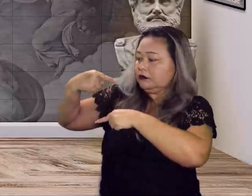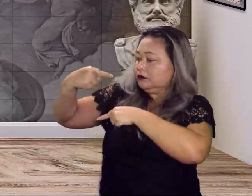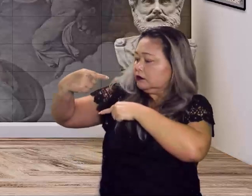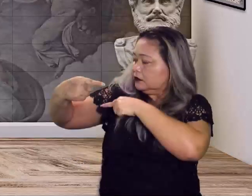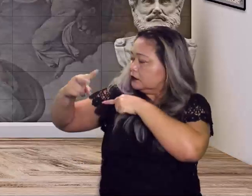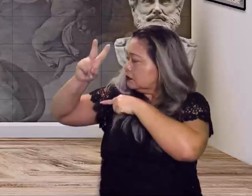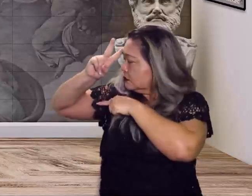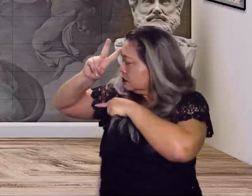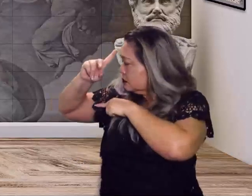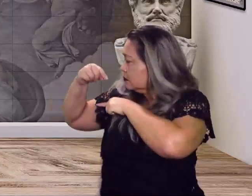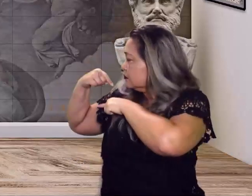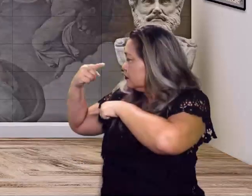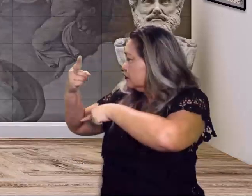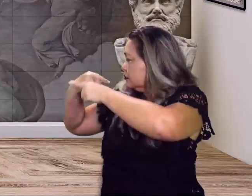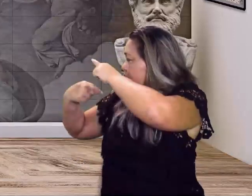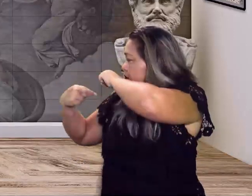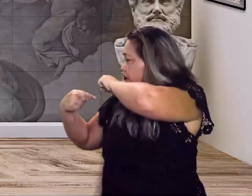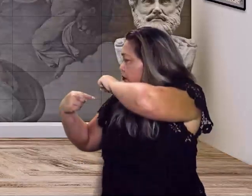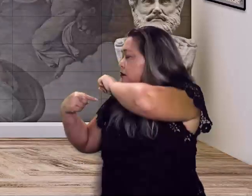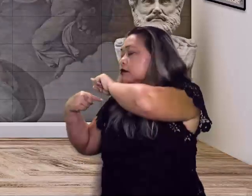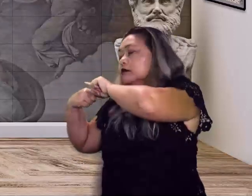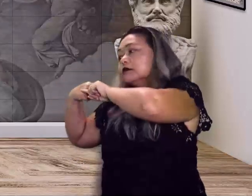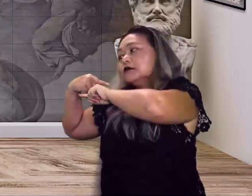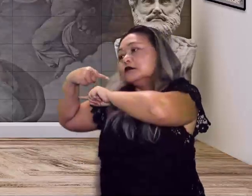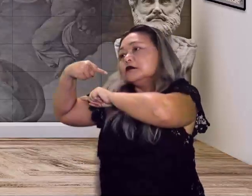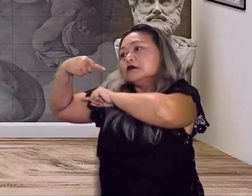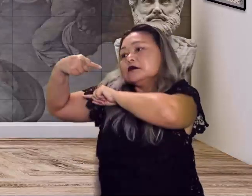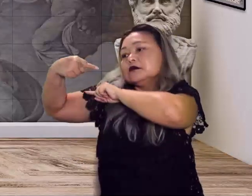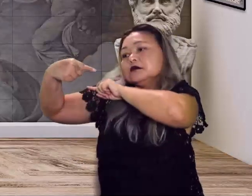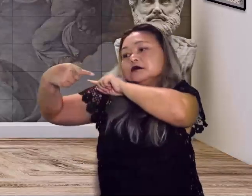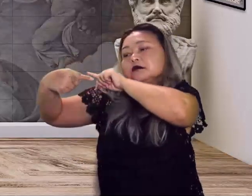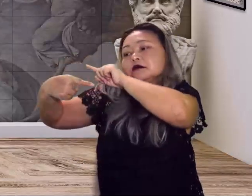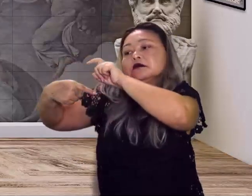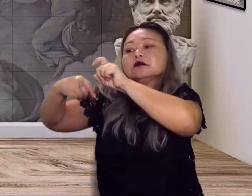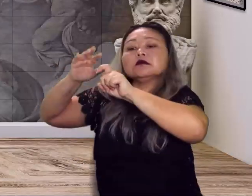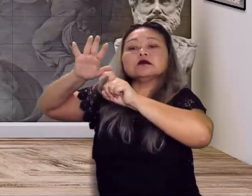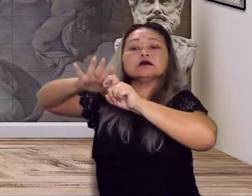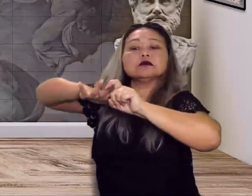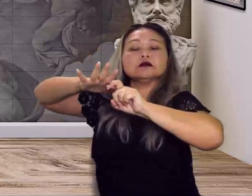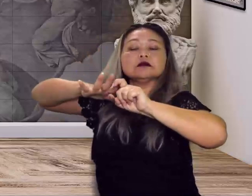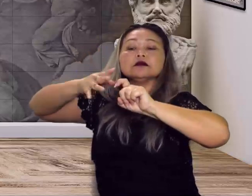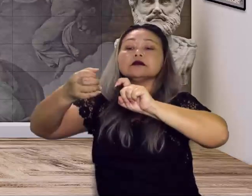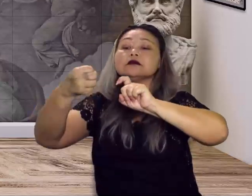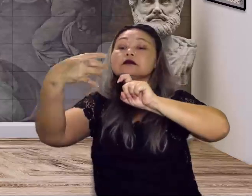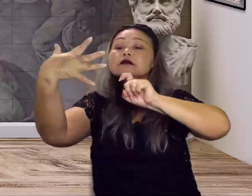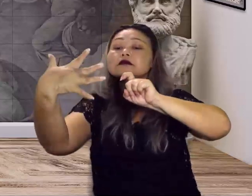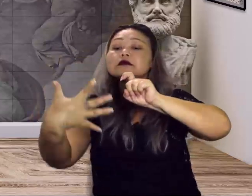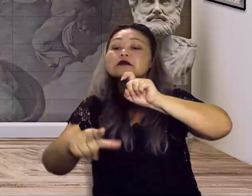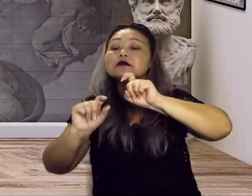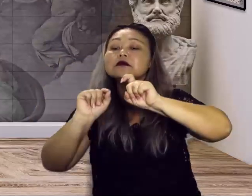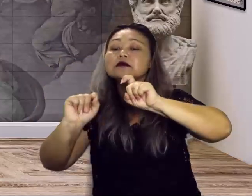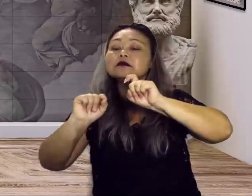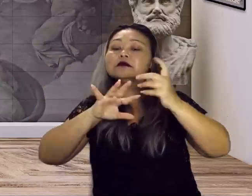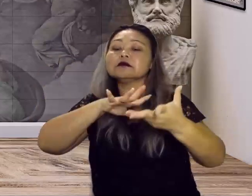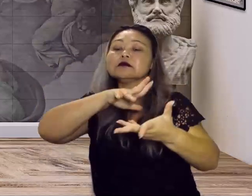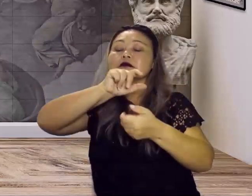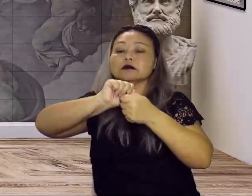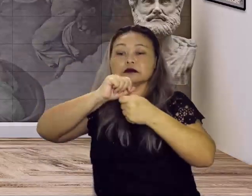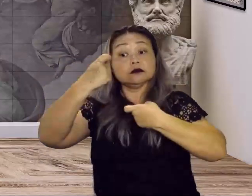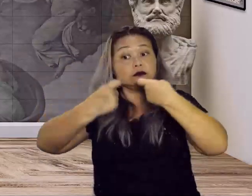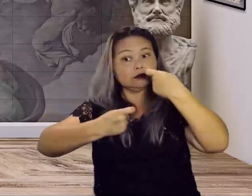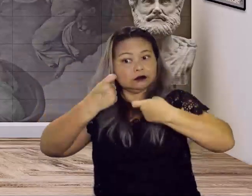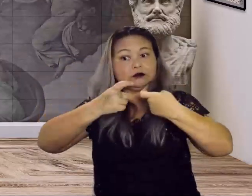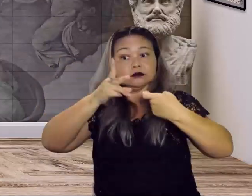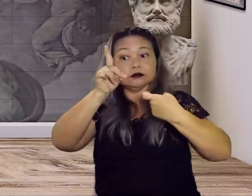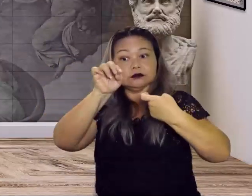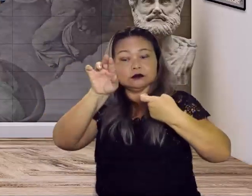através da história, e nós vemos por ele, pelos mitos, dizer o que é o mundo hoje. O Deus da guerra está no nosso